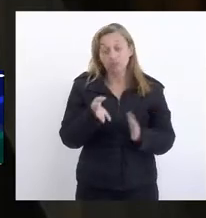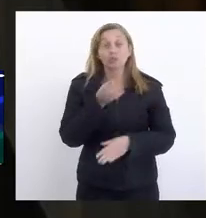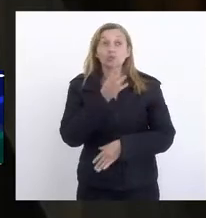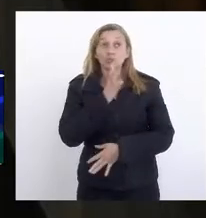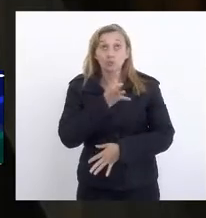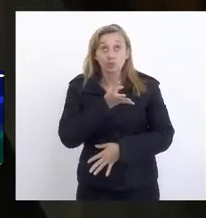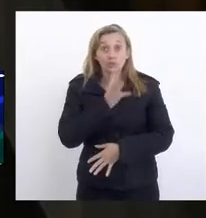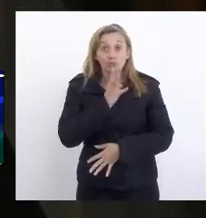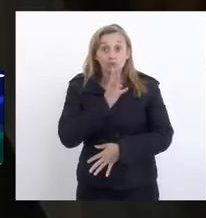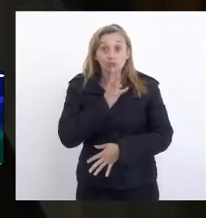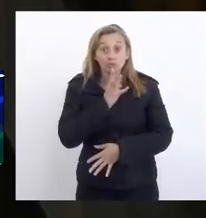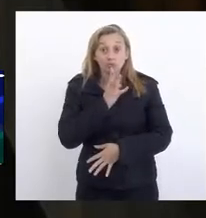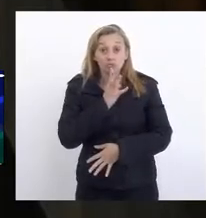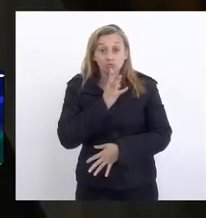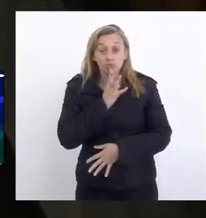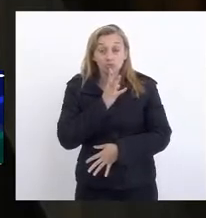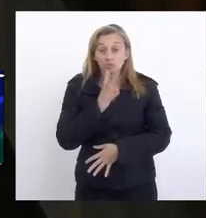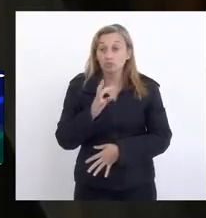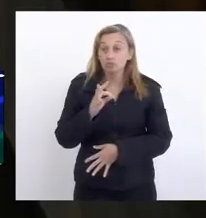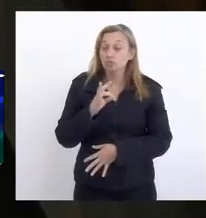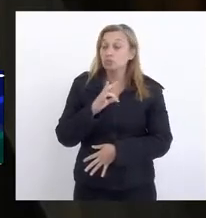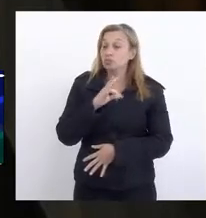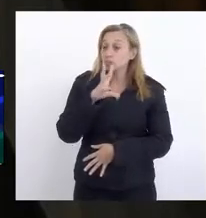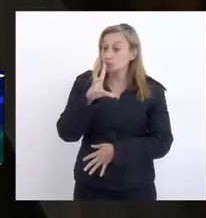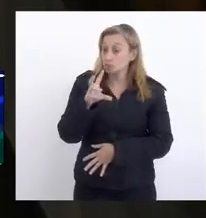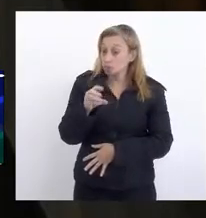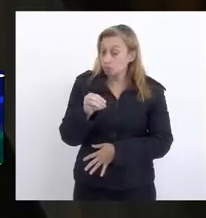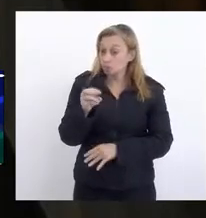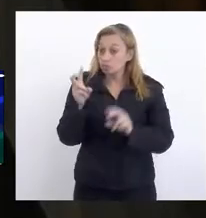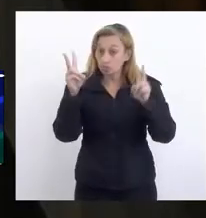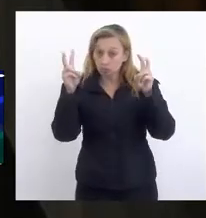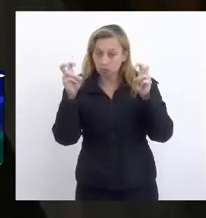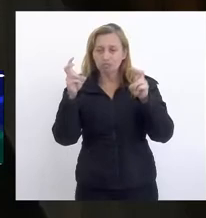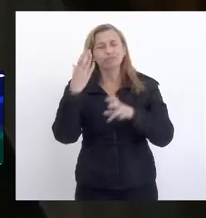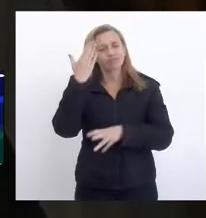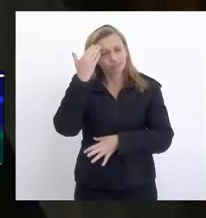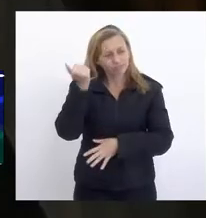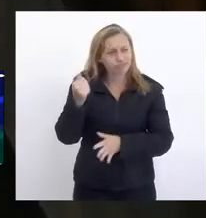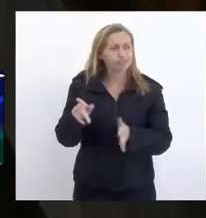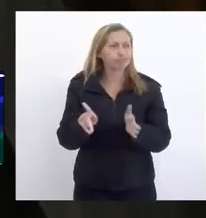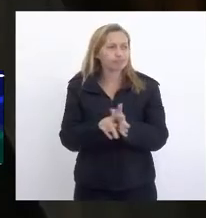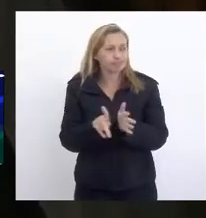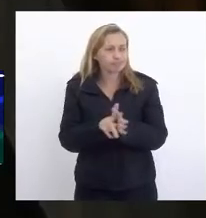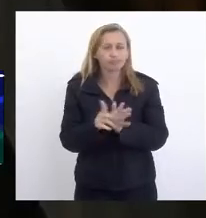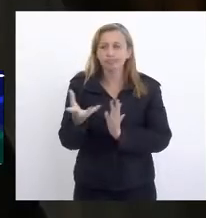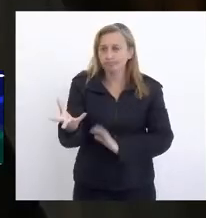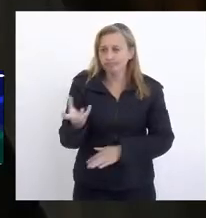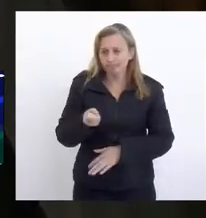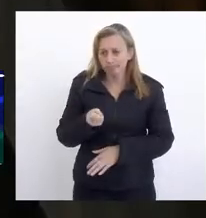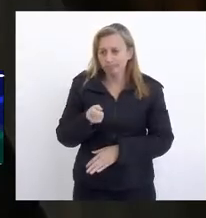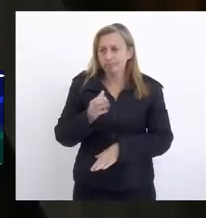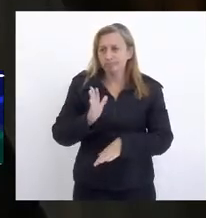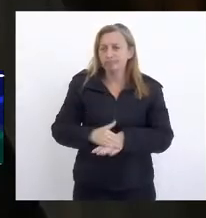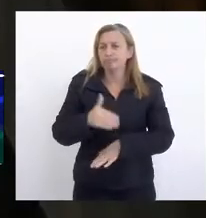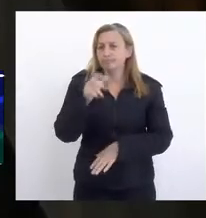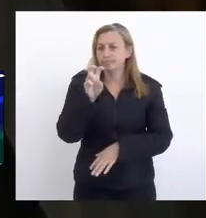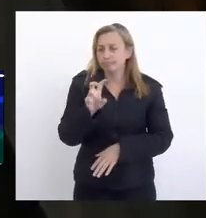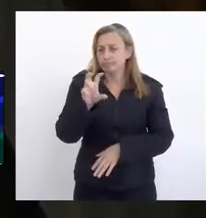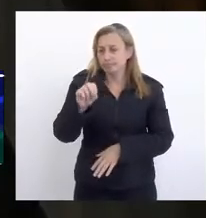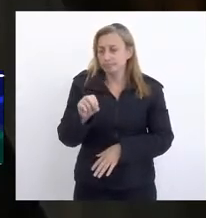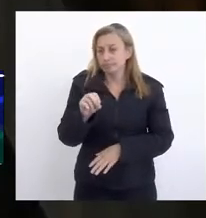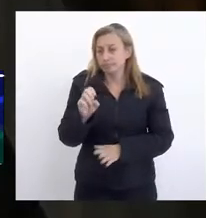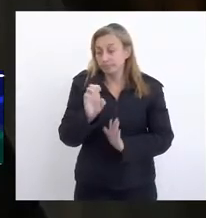conheço as suas nuances e sabia que o projeto tinha recebido mais de